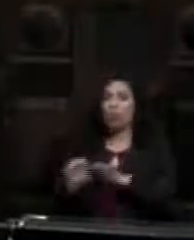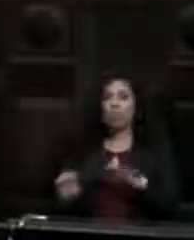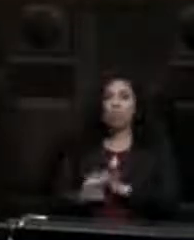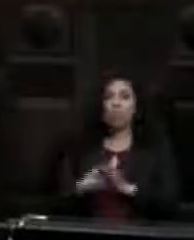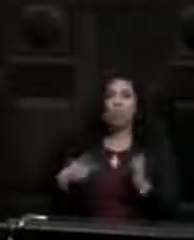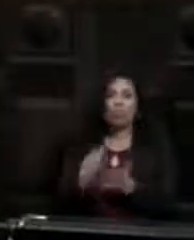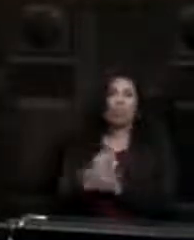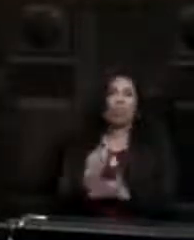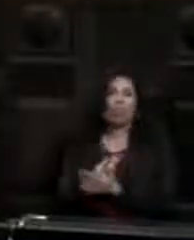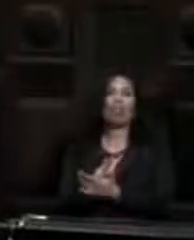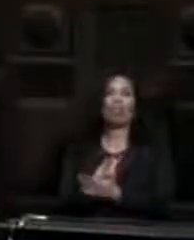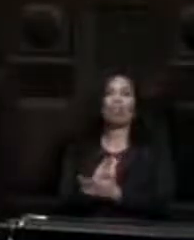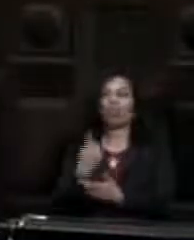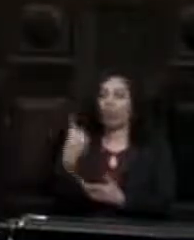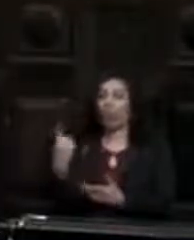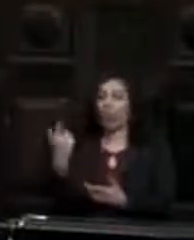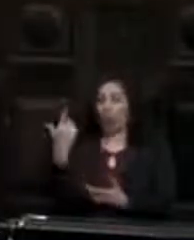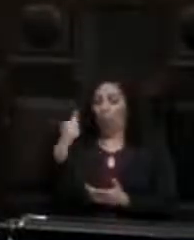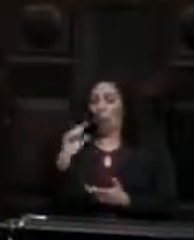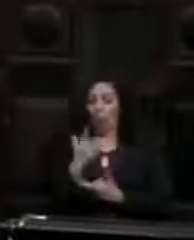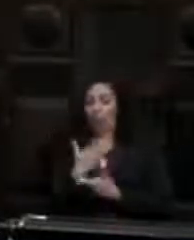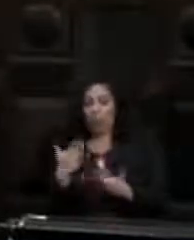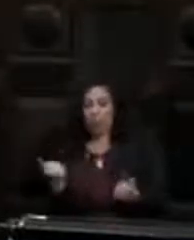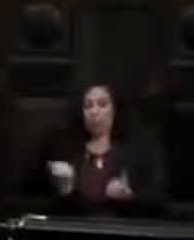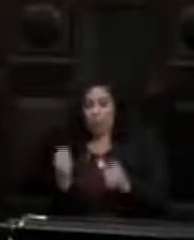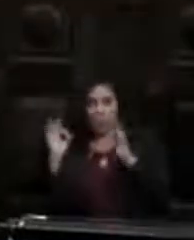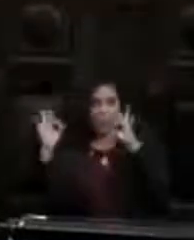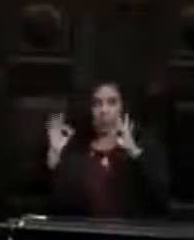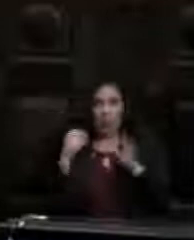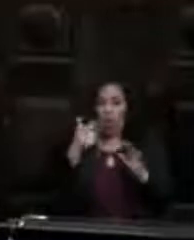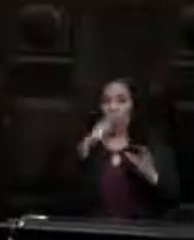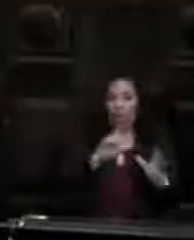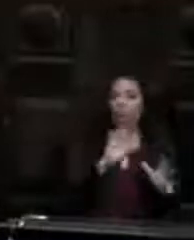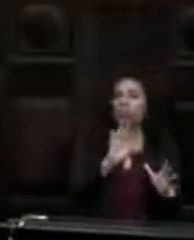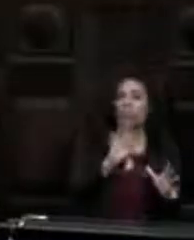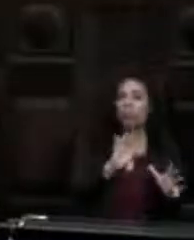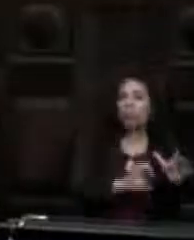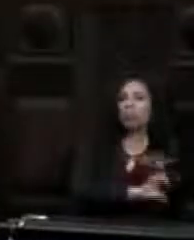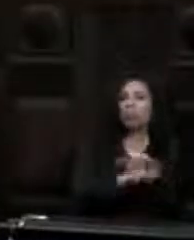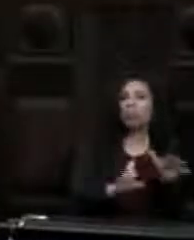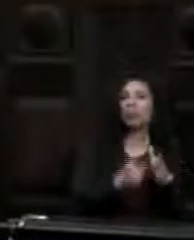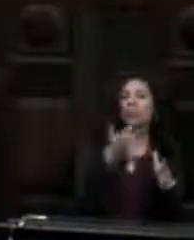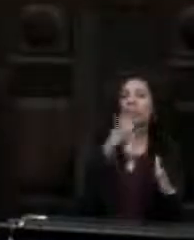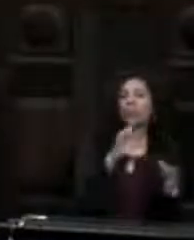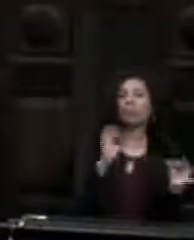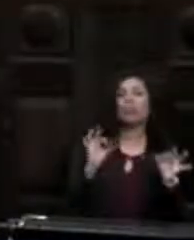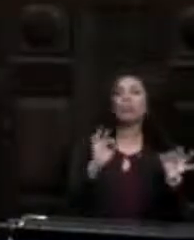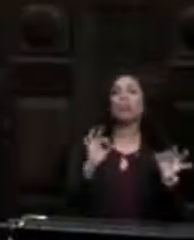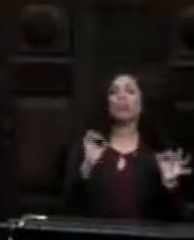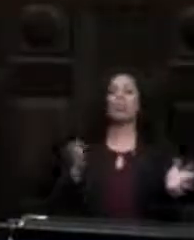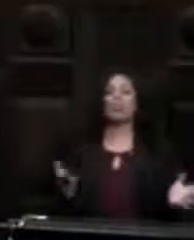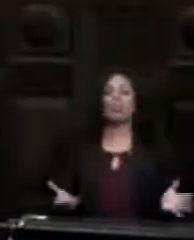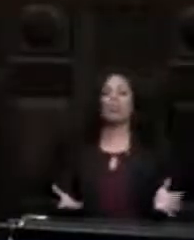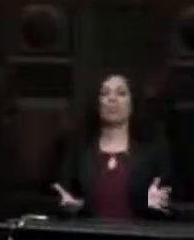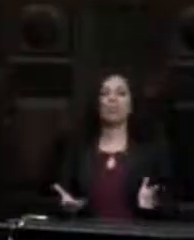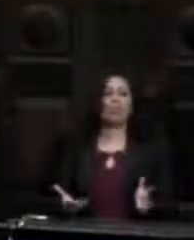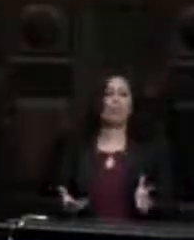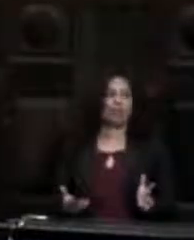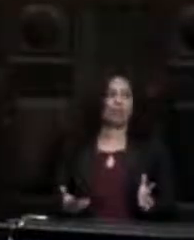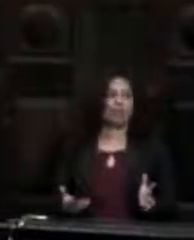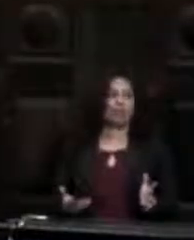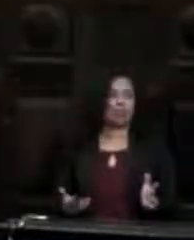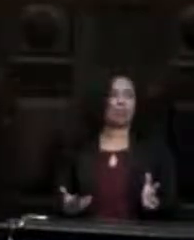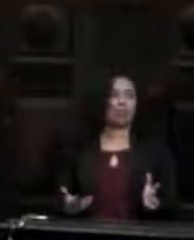desleal. Ou seja, a assimetria. E o que acontece é o seguinte: na medida que você deixa de